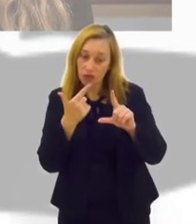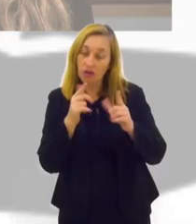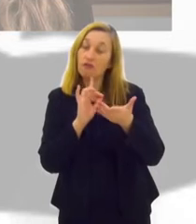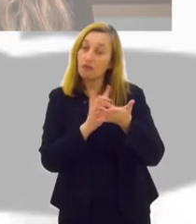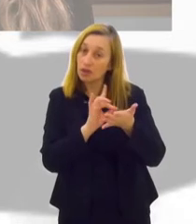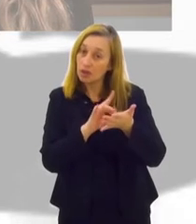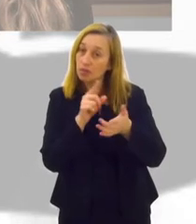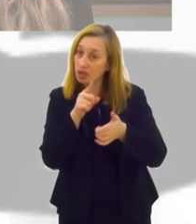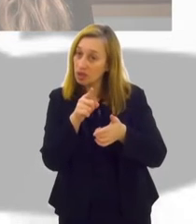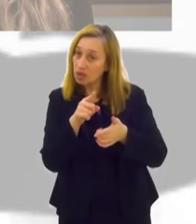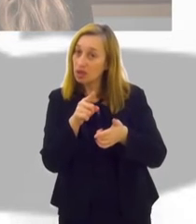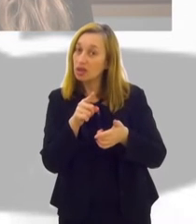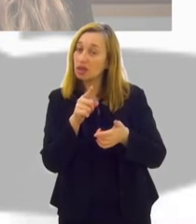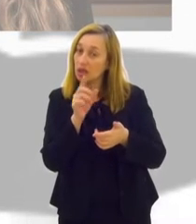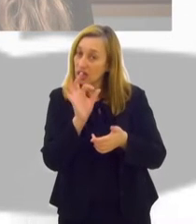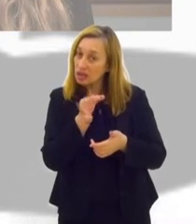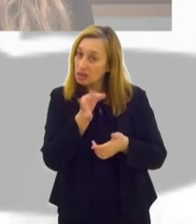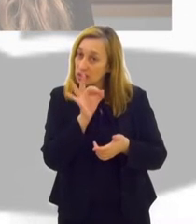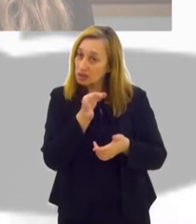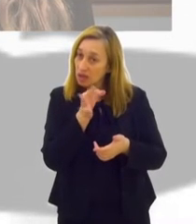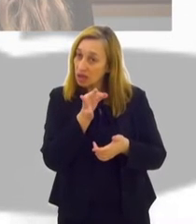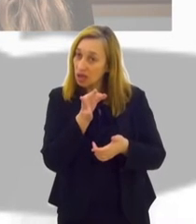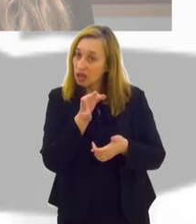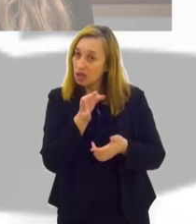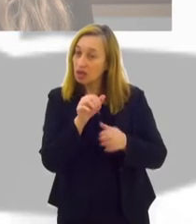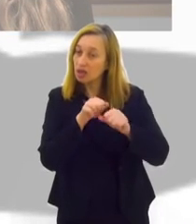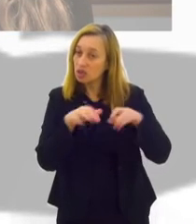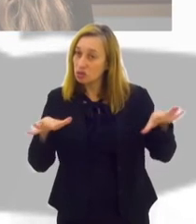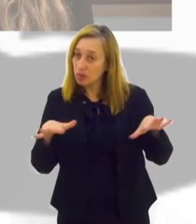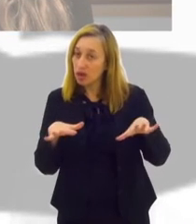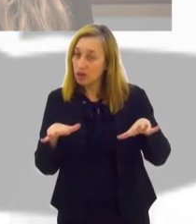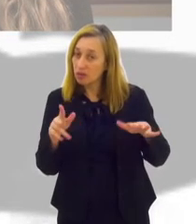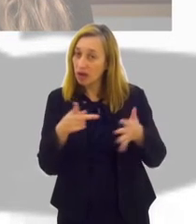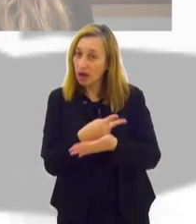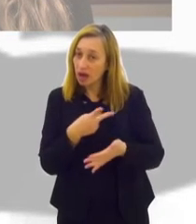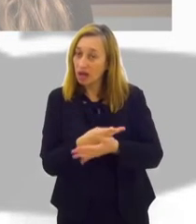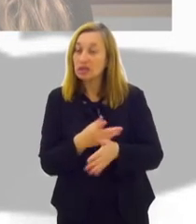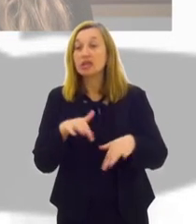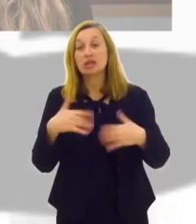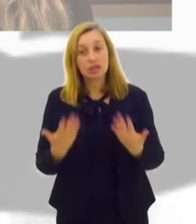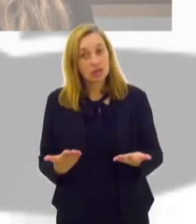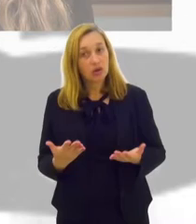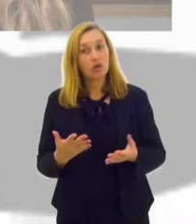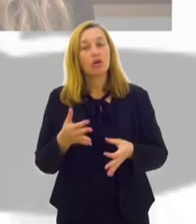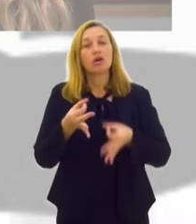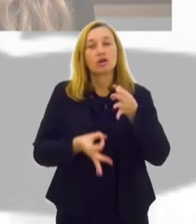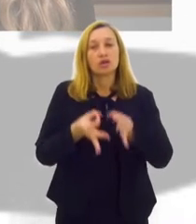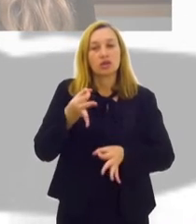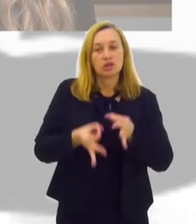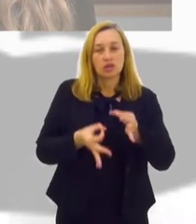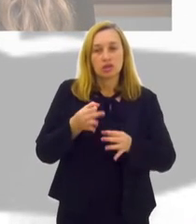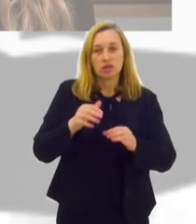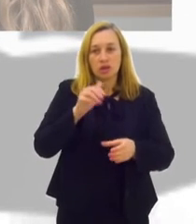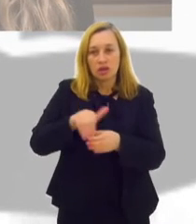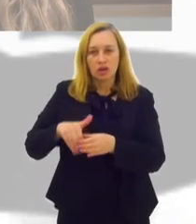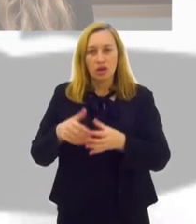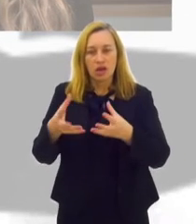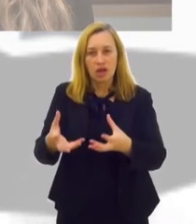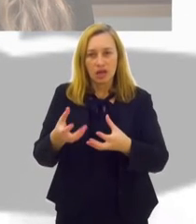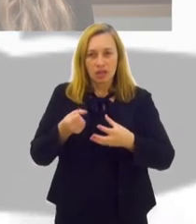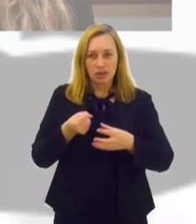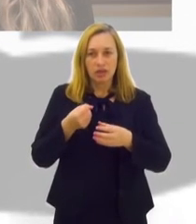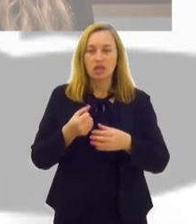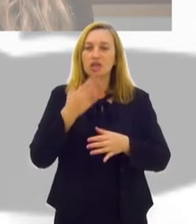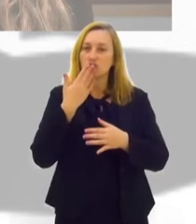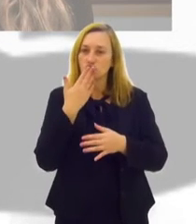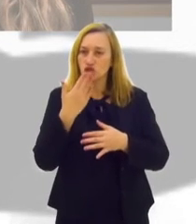olha, realmente aqui é muitíssimo provável que seja um disparo em massa. Então, quando a Justiça Eleitoral receber esse